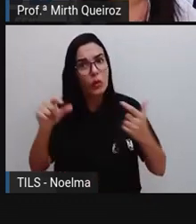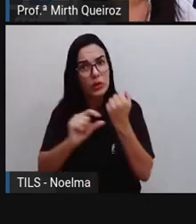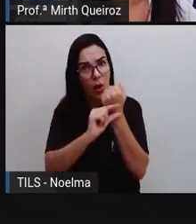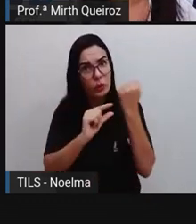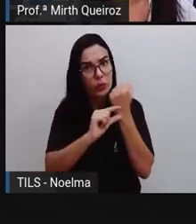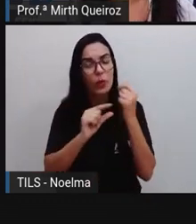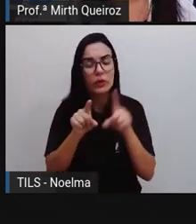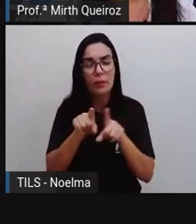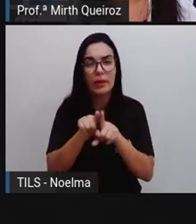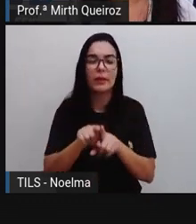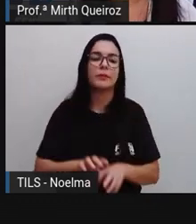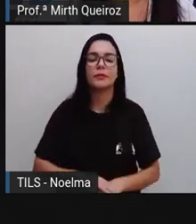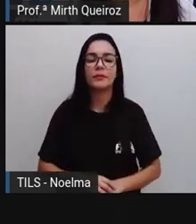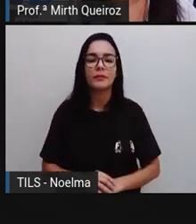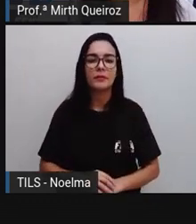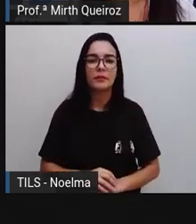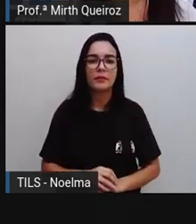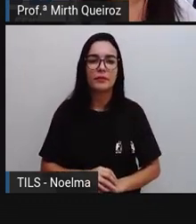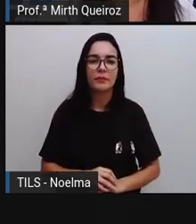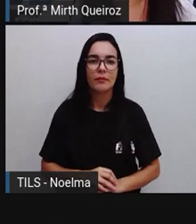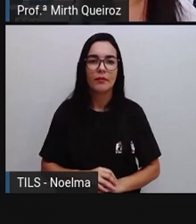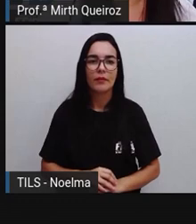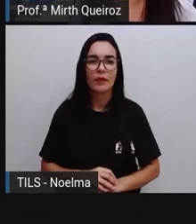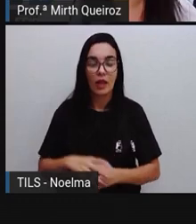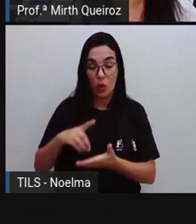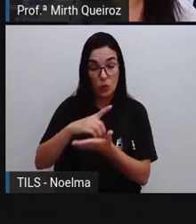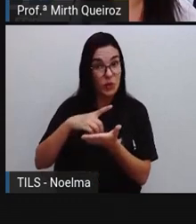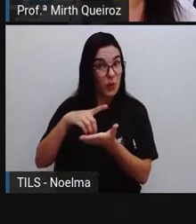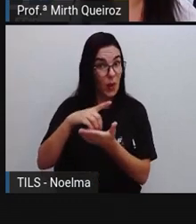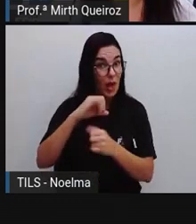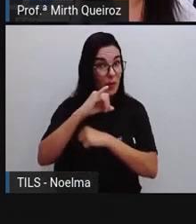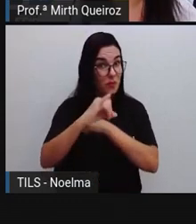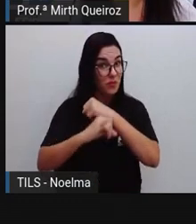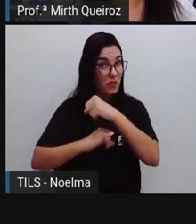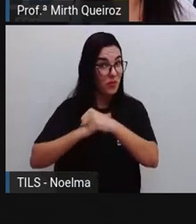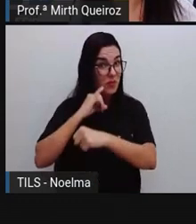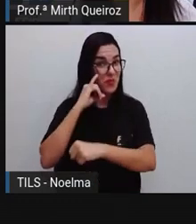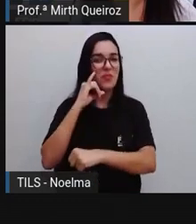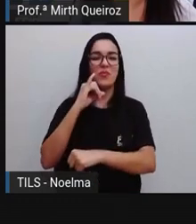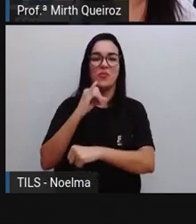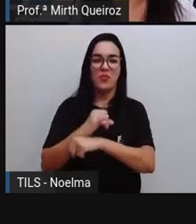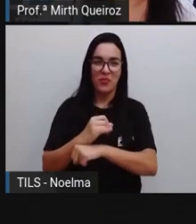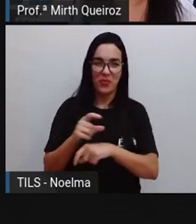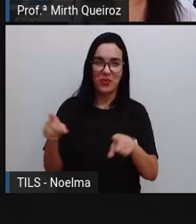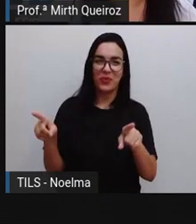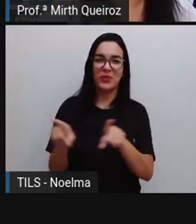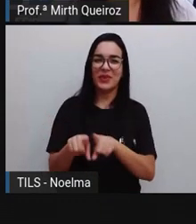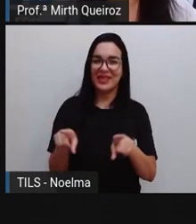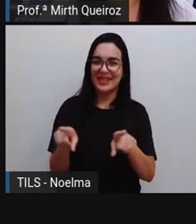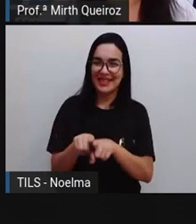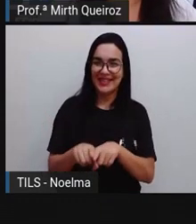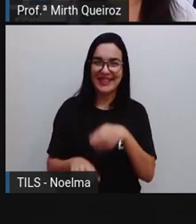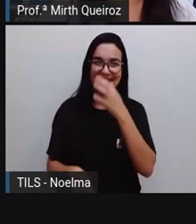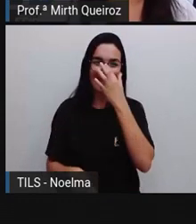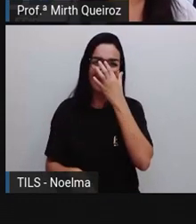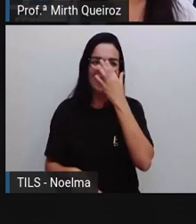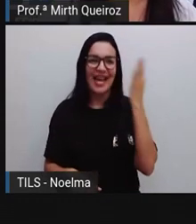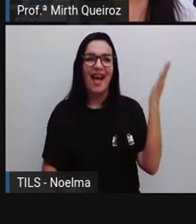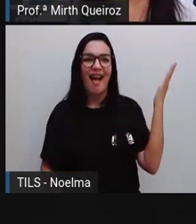também. E o dicionário digital também, a gente costuma utilizar enciclopédias digital também.